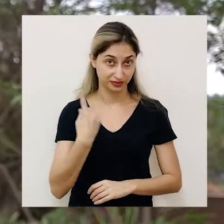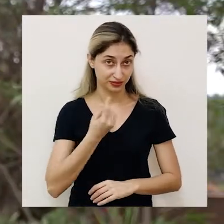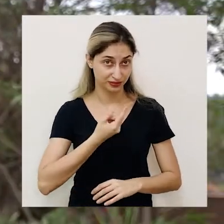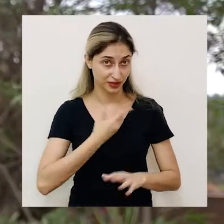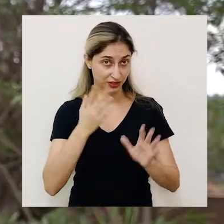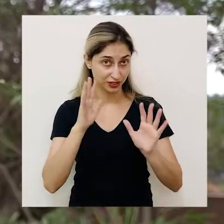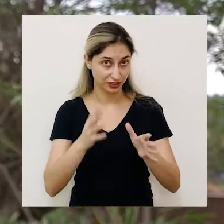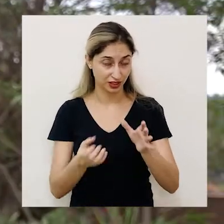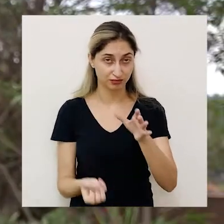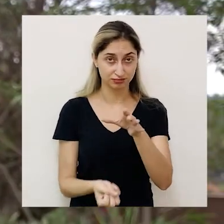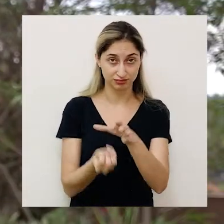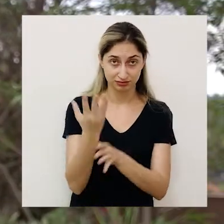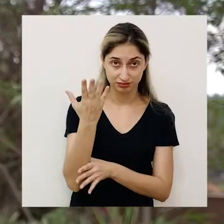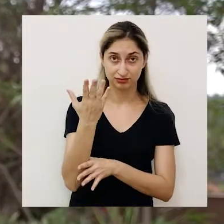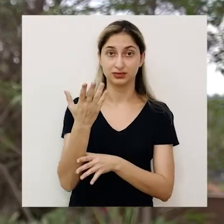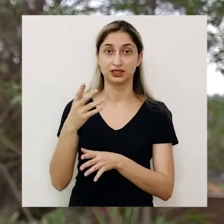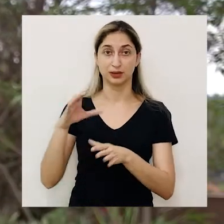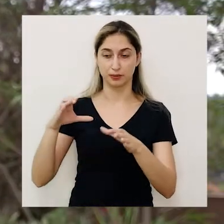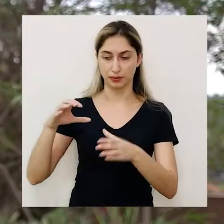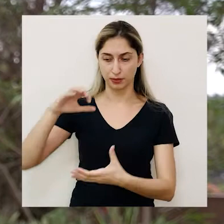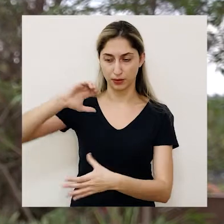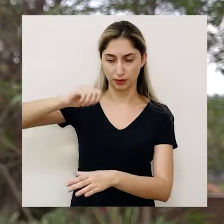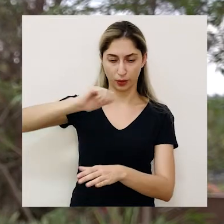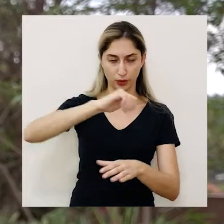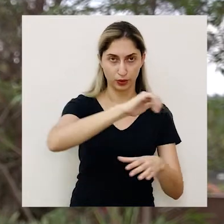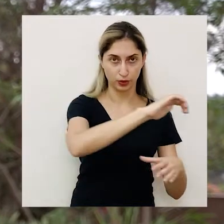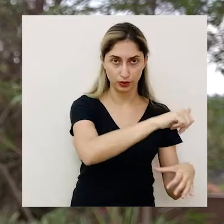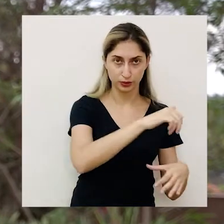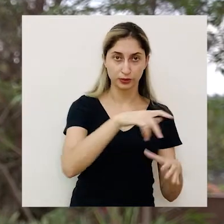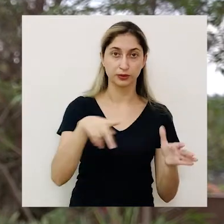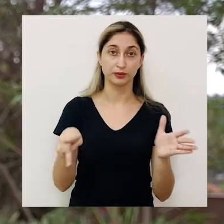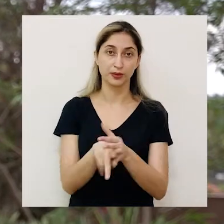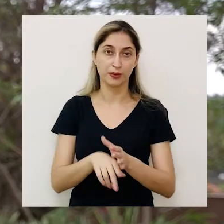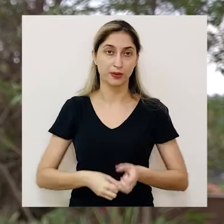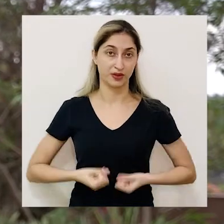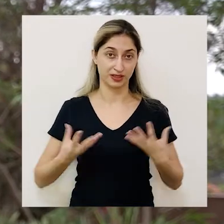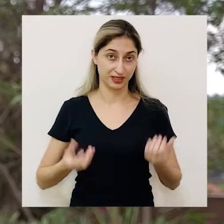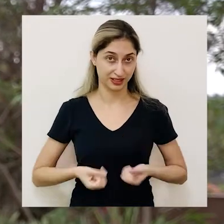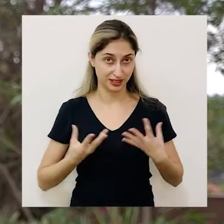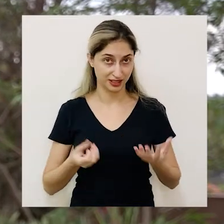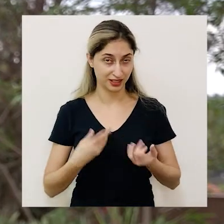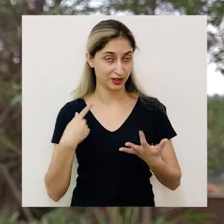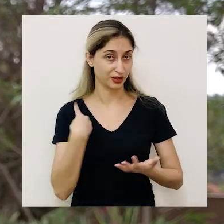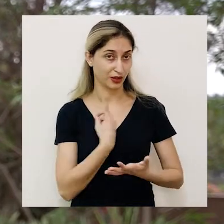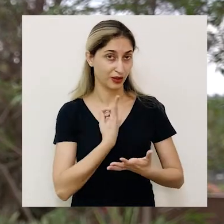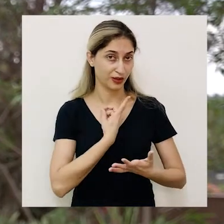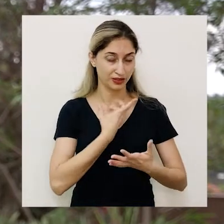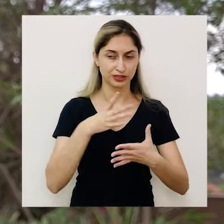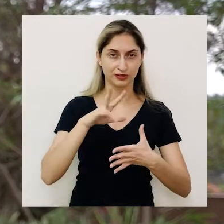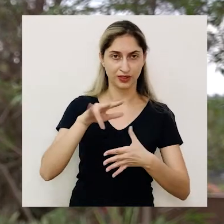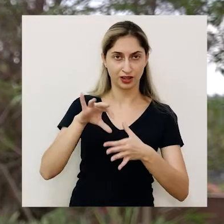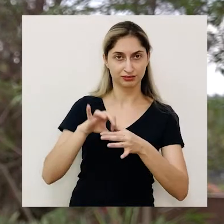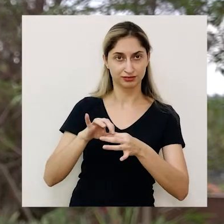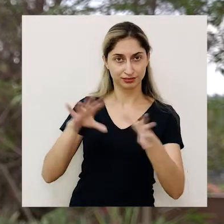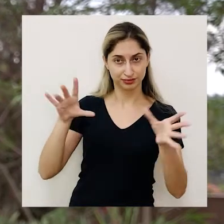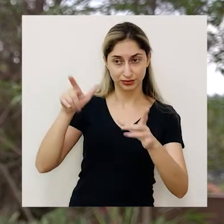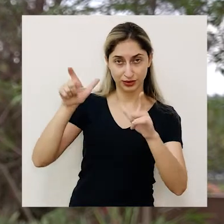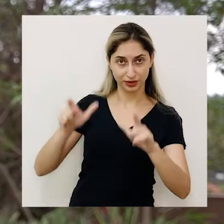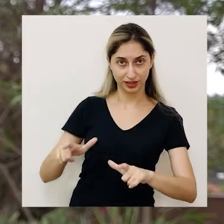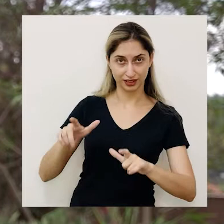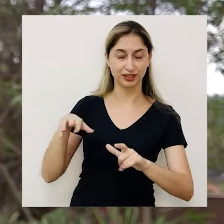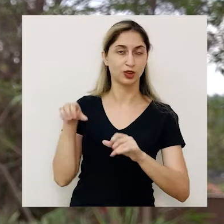Terminada as atividades, né, de confecção do inventário poético em potes, esse material vai ficar disponível no